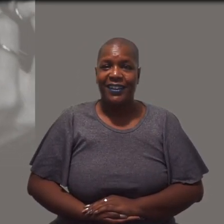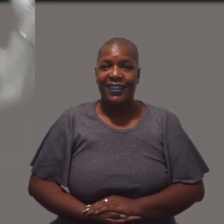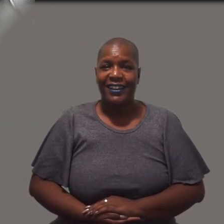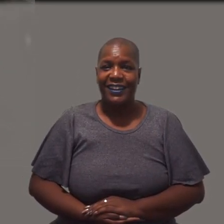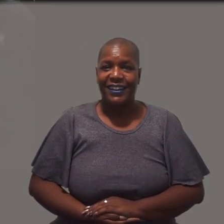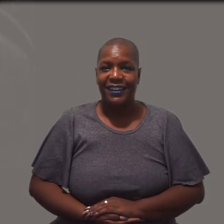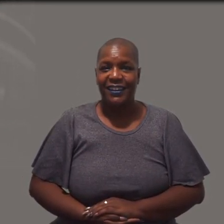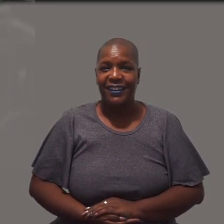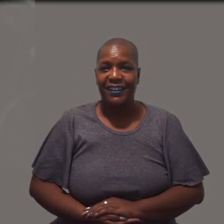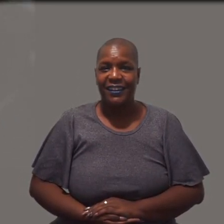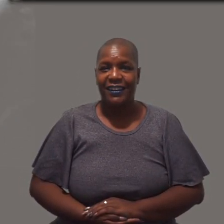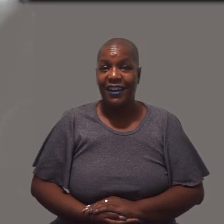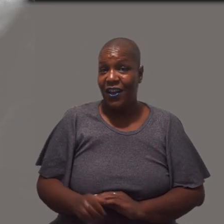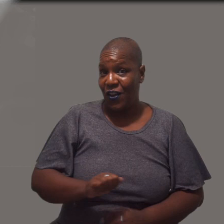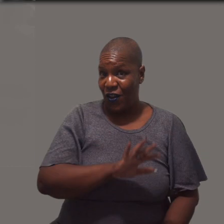da Orquestra.